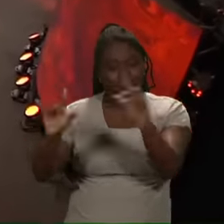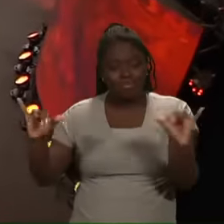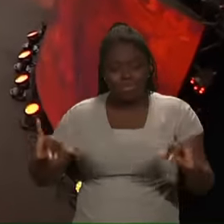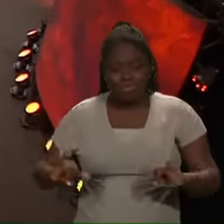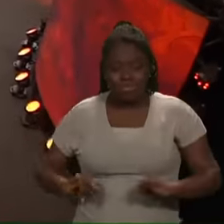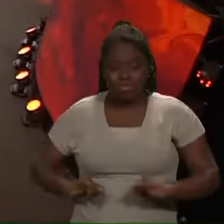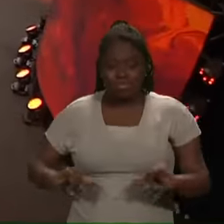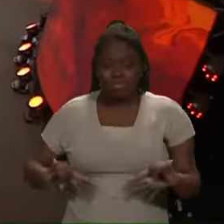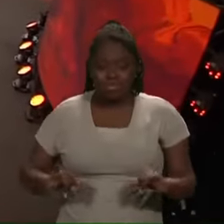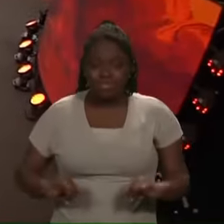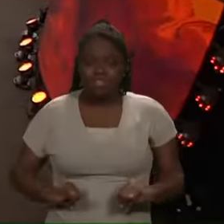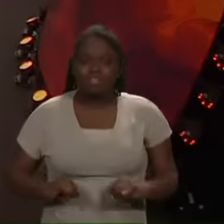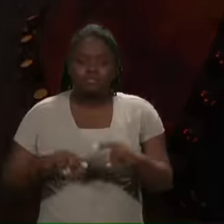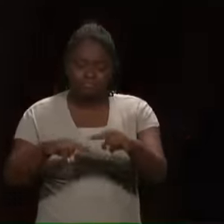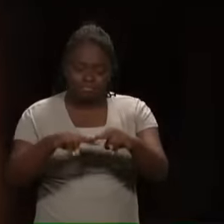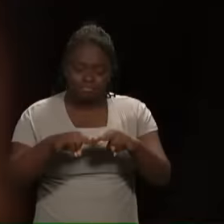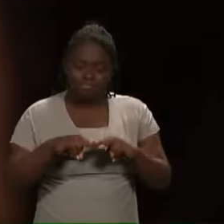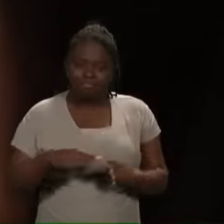padeceu.